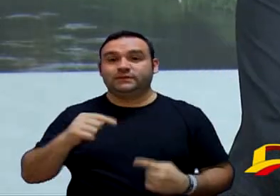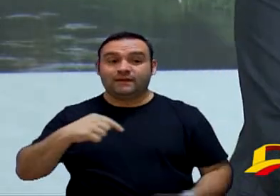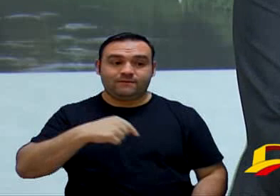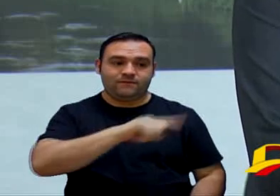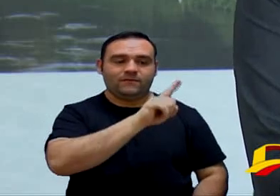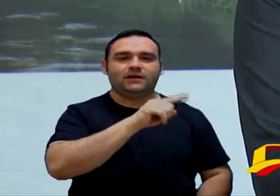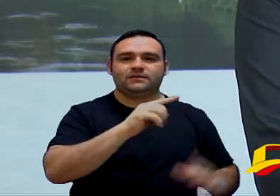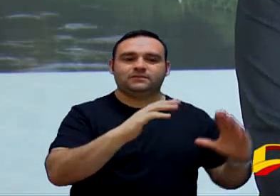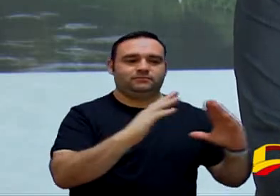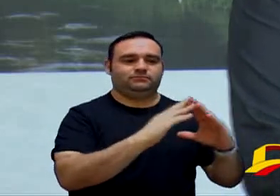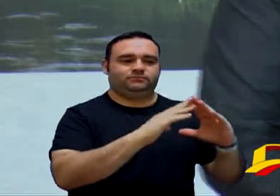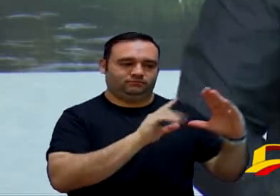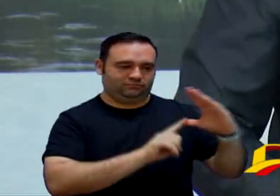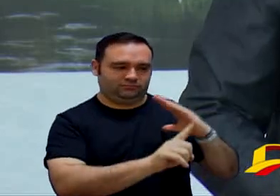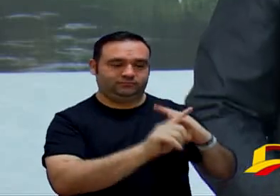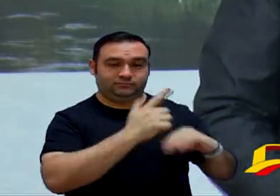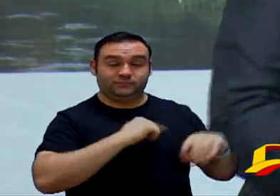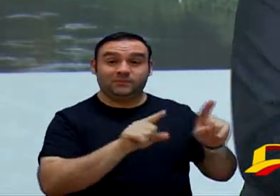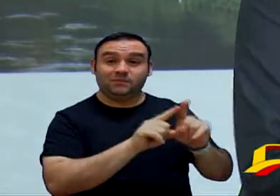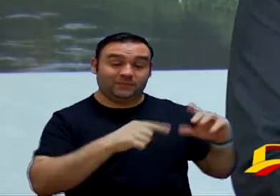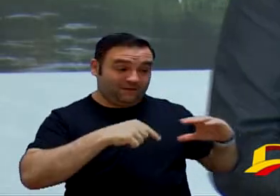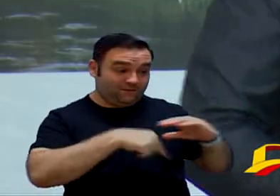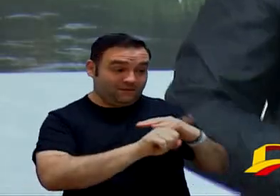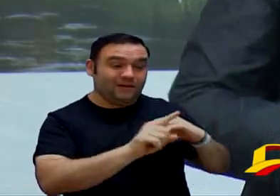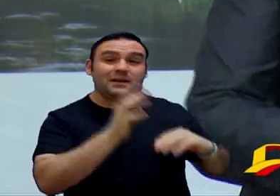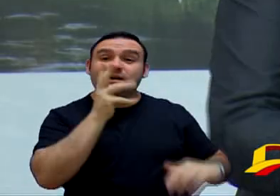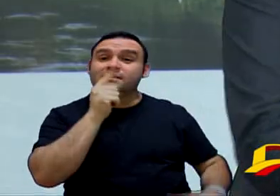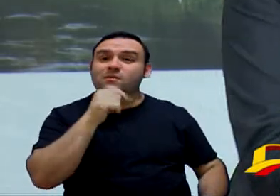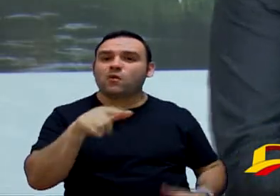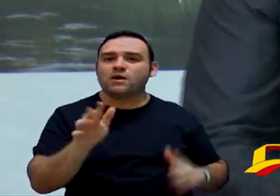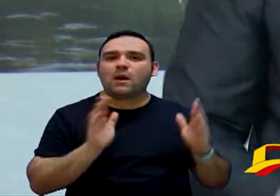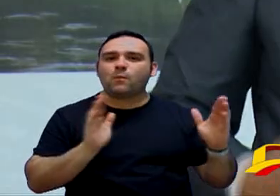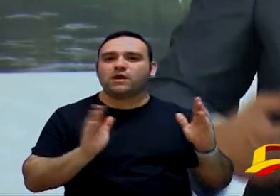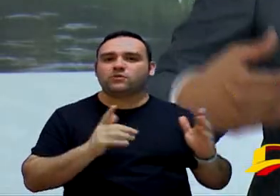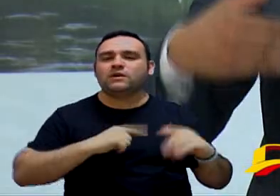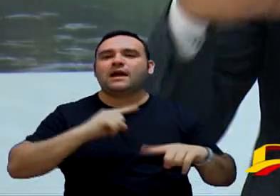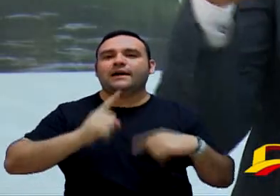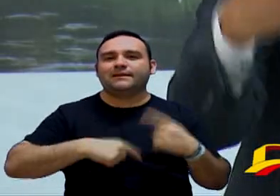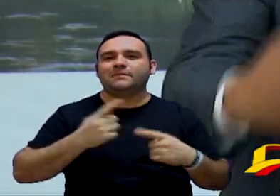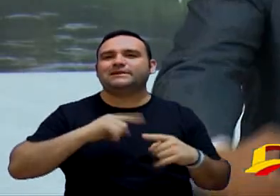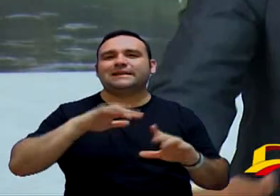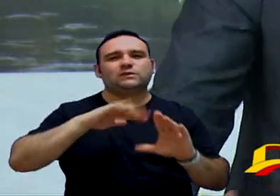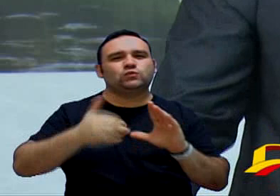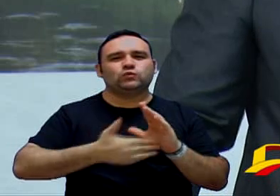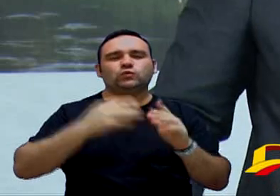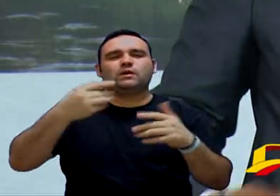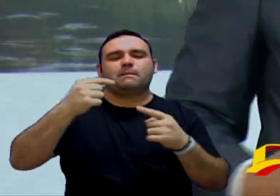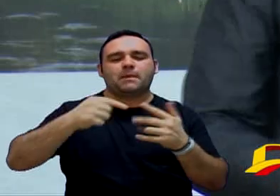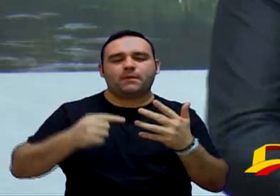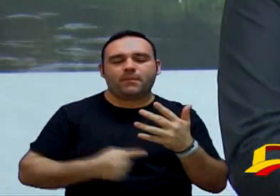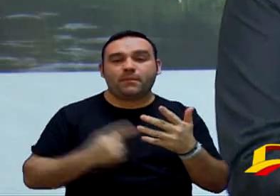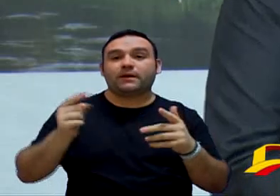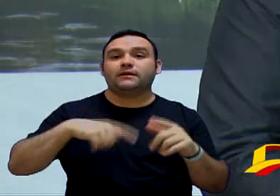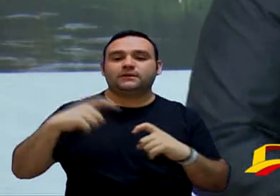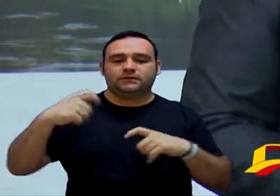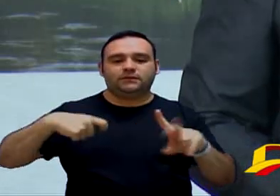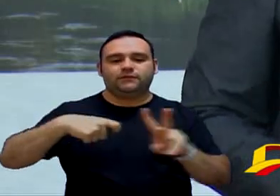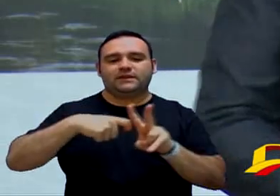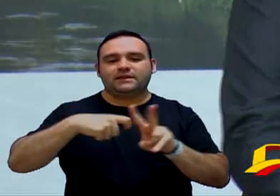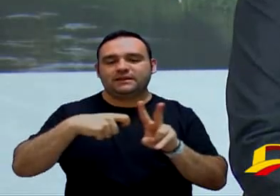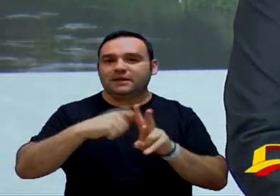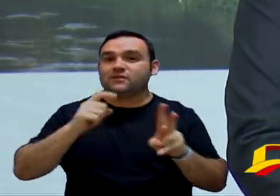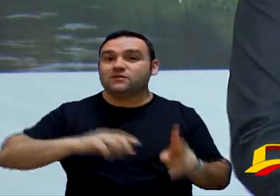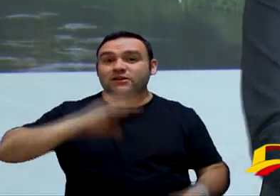vai para o abrigo municipal mas ele vai para a briga demora um certo tempo para depois fazer todas as especificações toda a questão veterinária